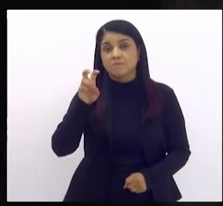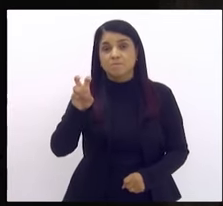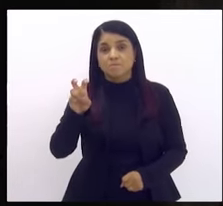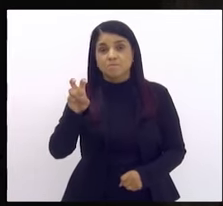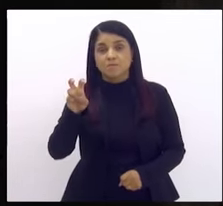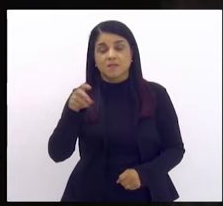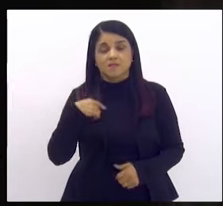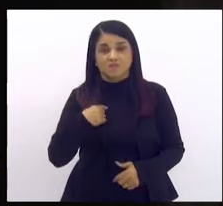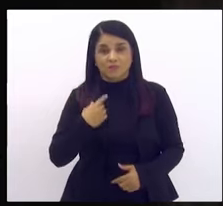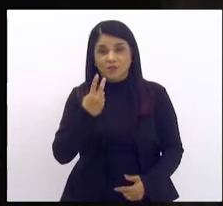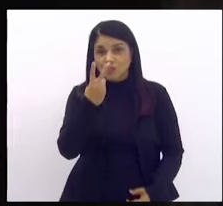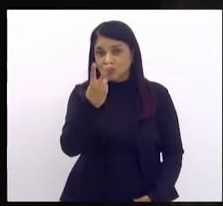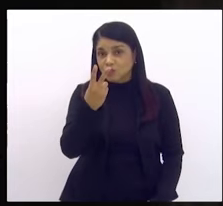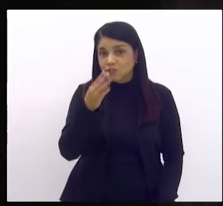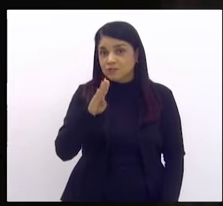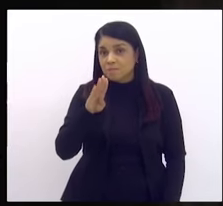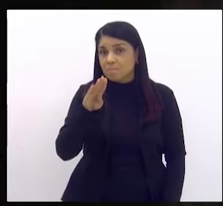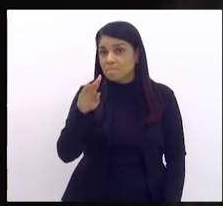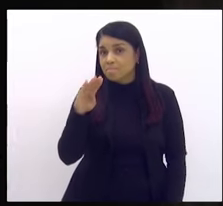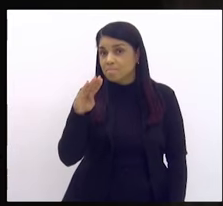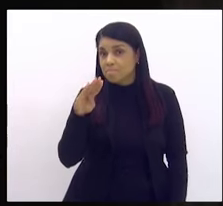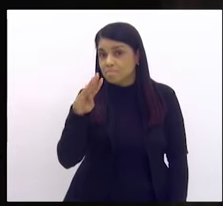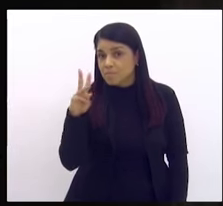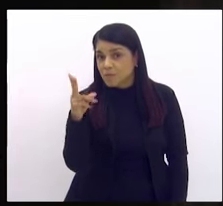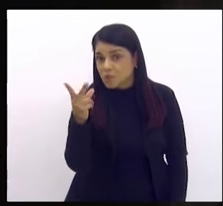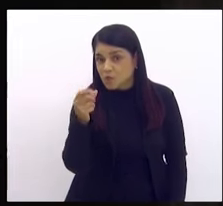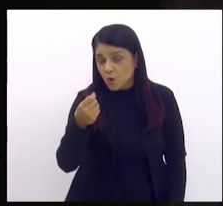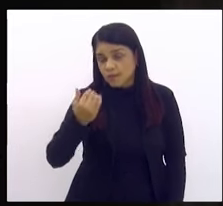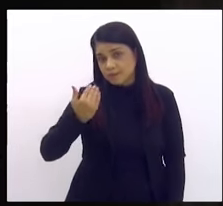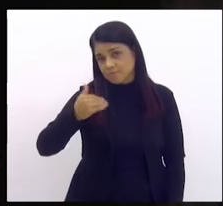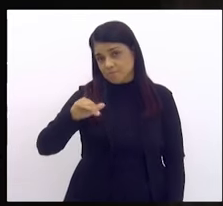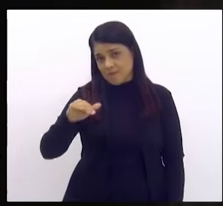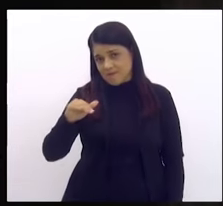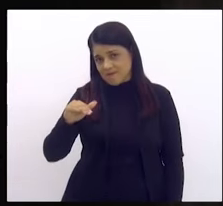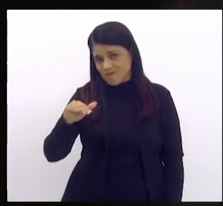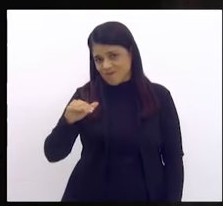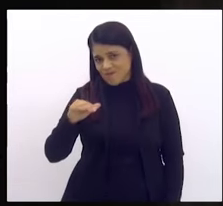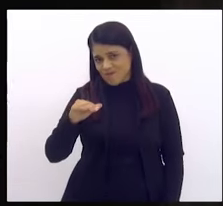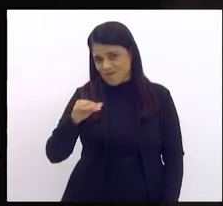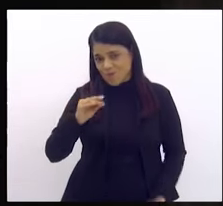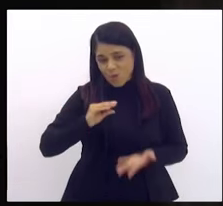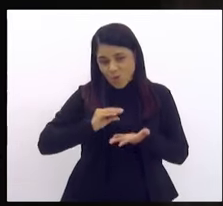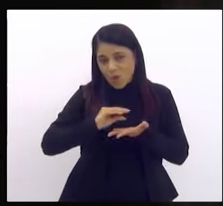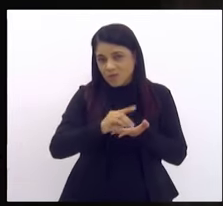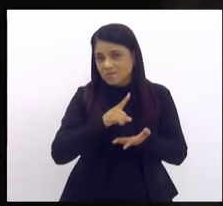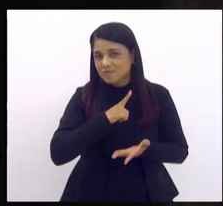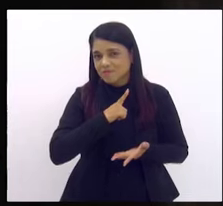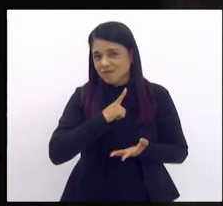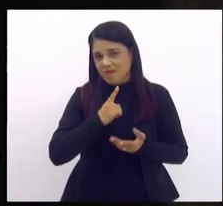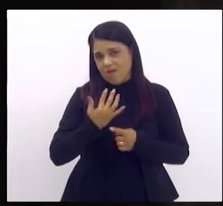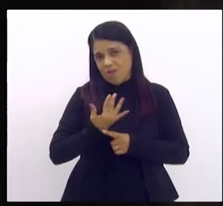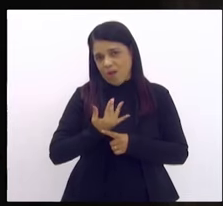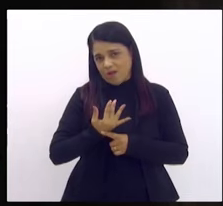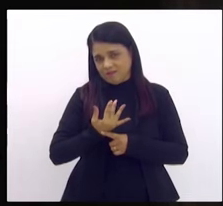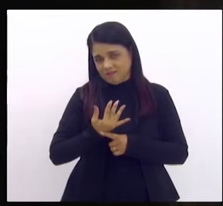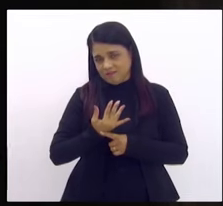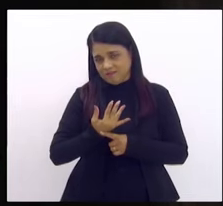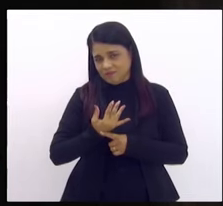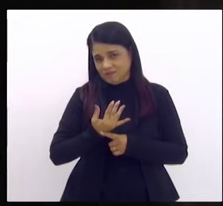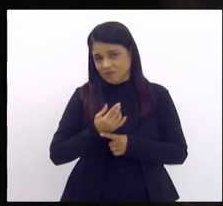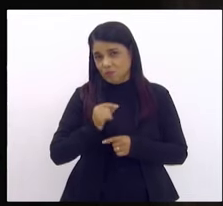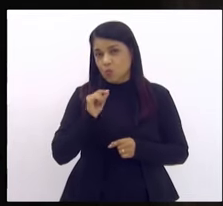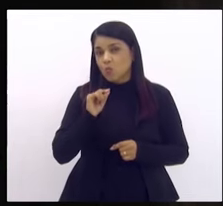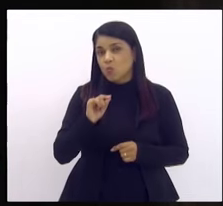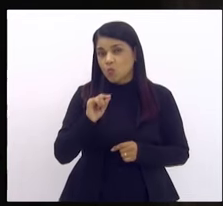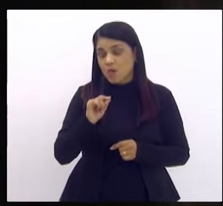quase todas as prefeituras do Rio de Janeiro. E o que leva um cidadão ou